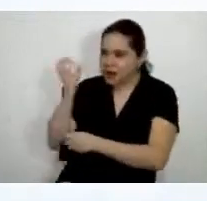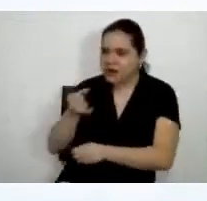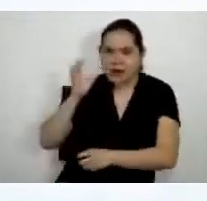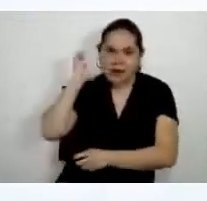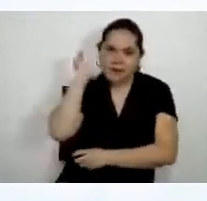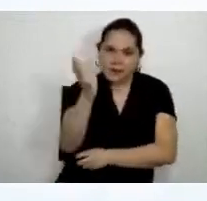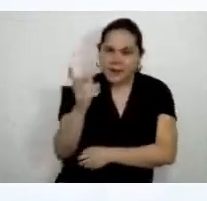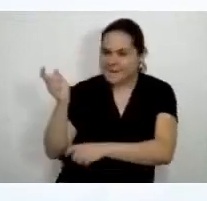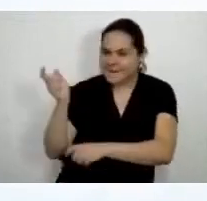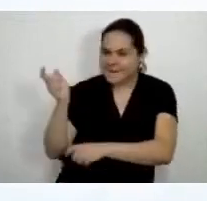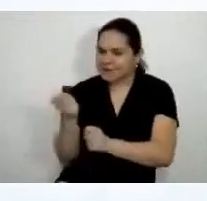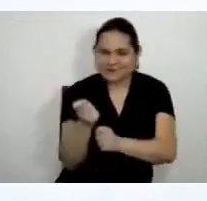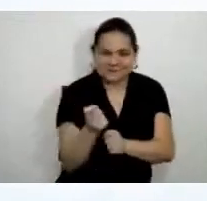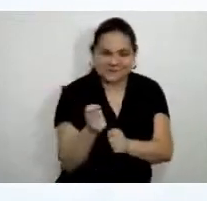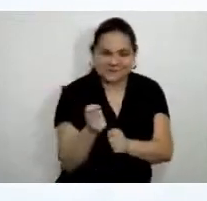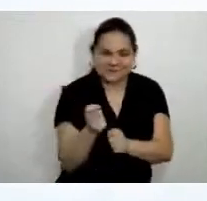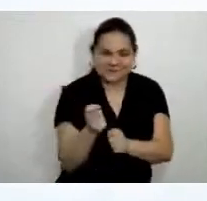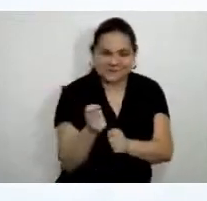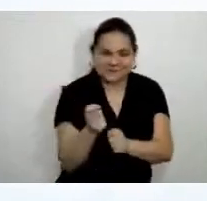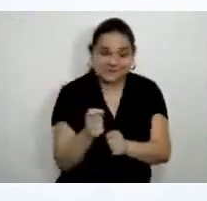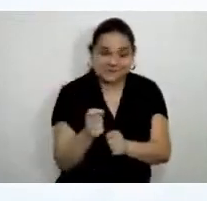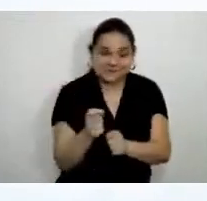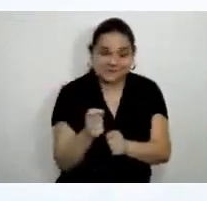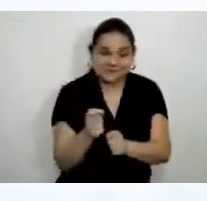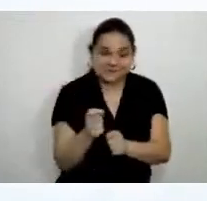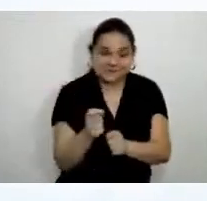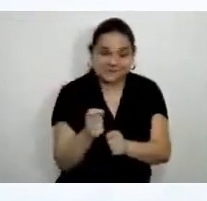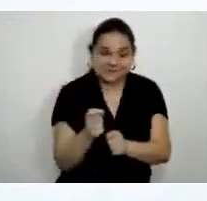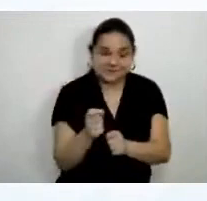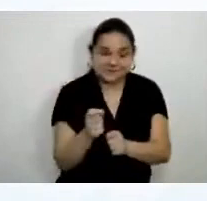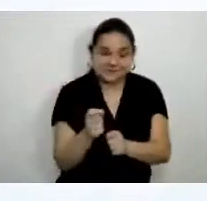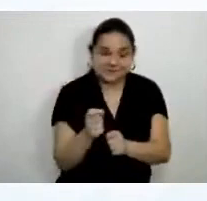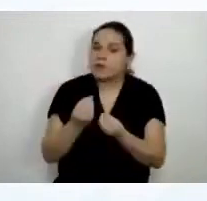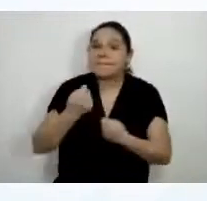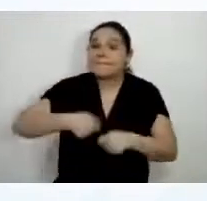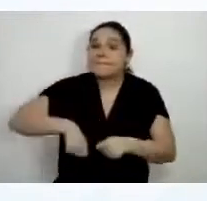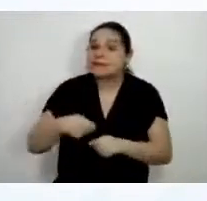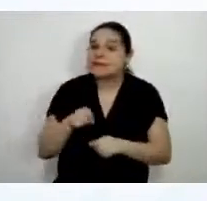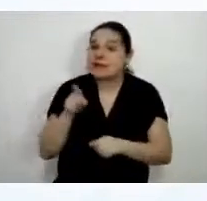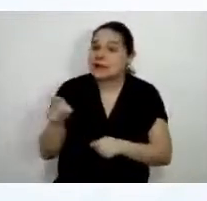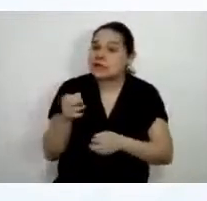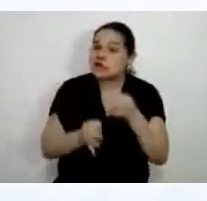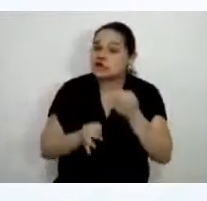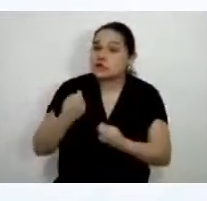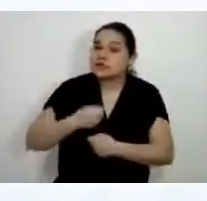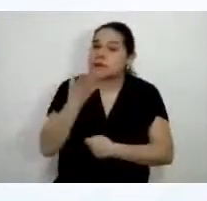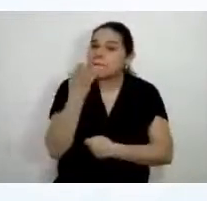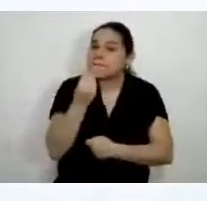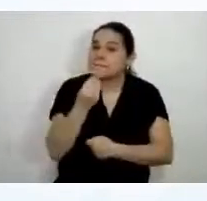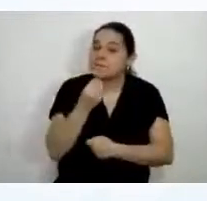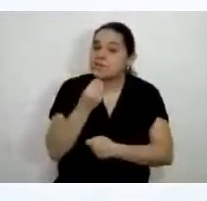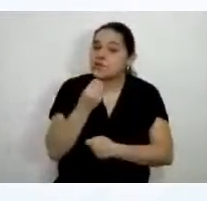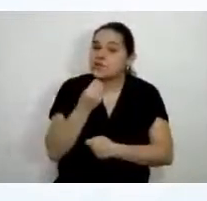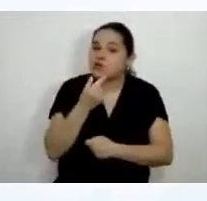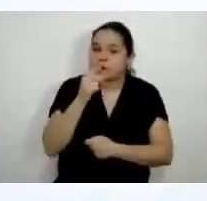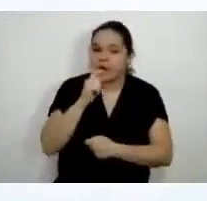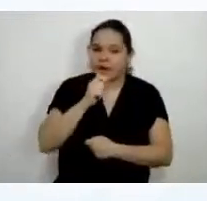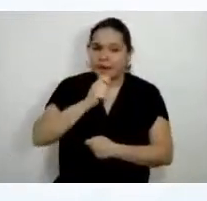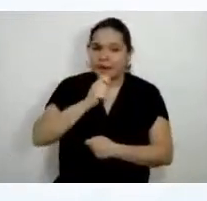depende muito da figura do juiz. É o juiz que vai dizer se a bola chegou